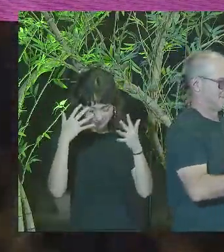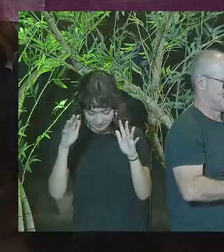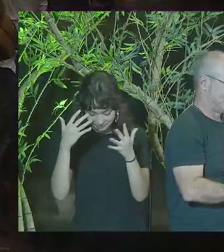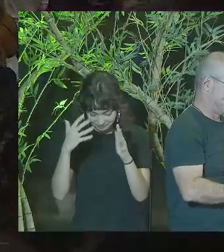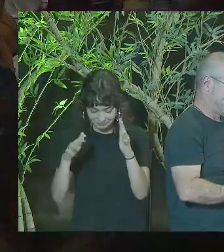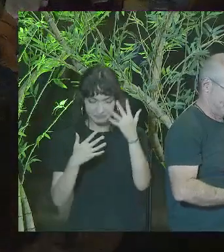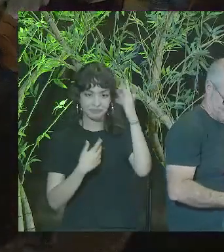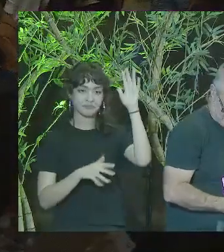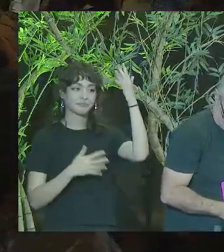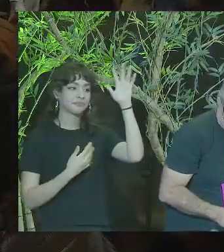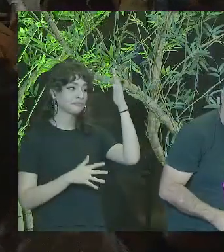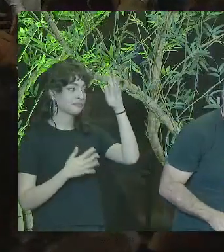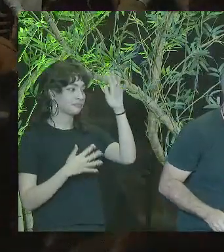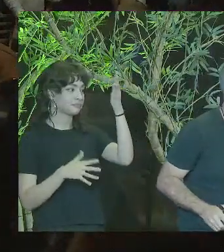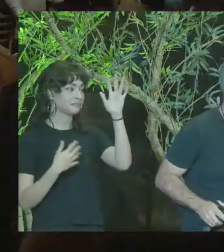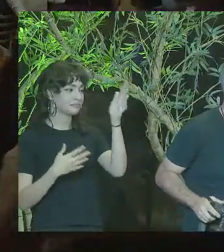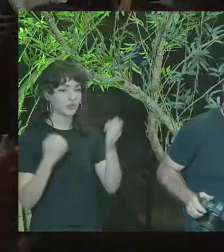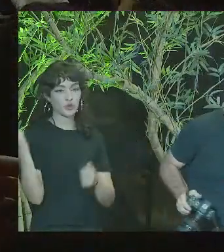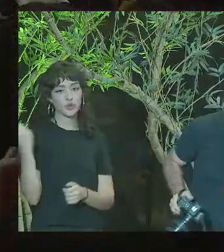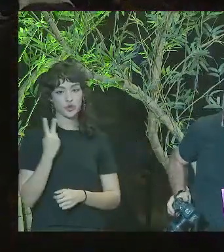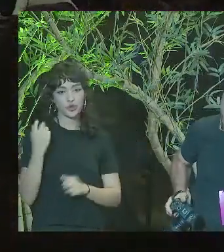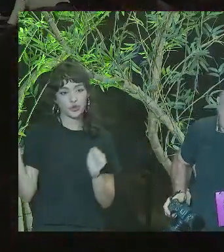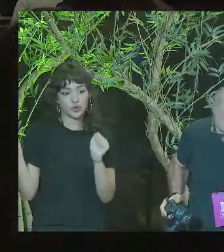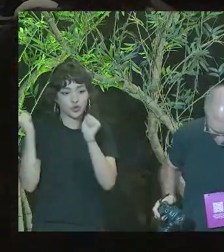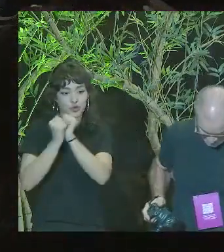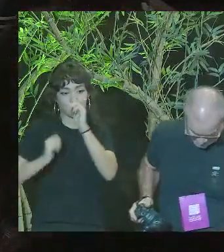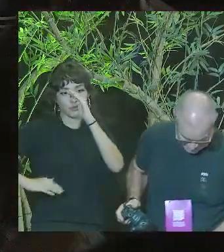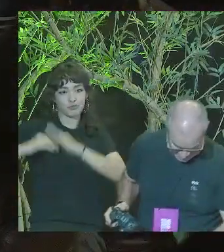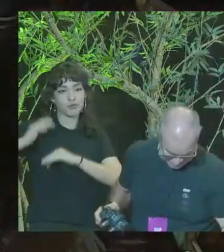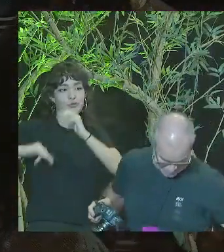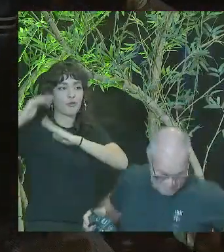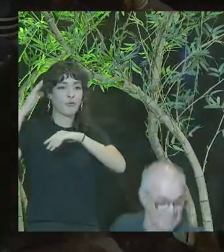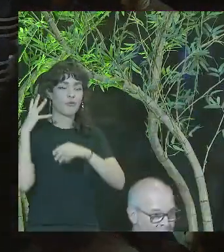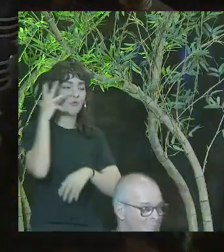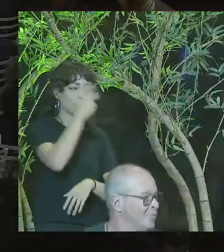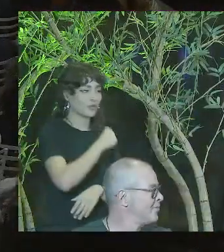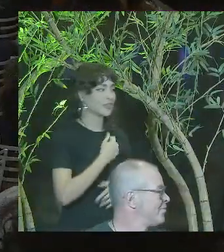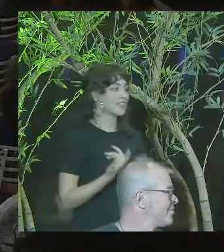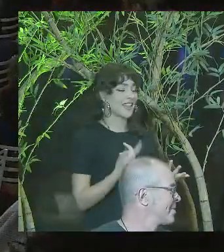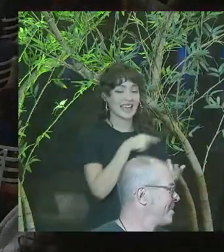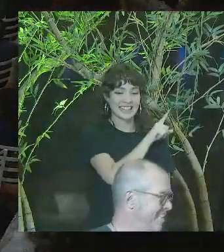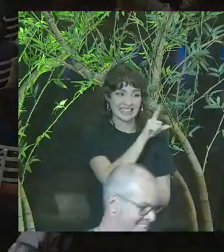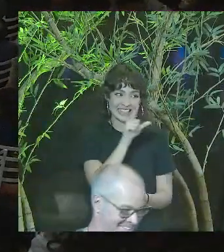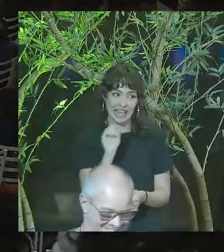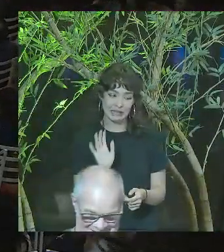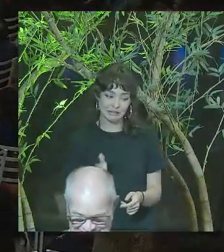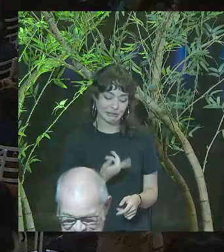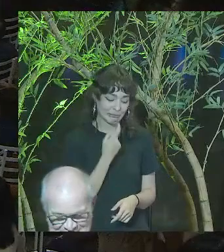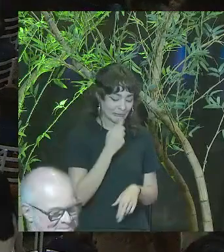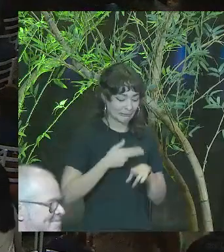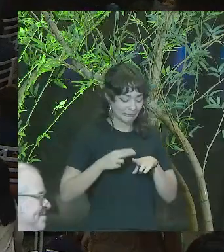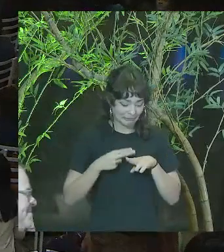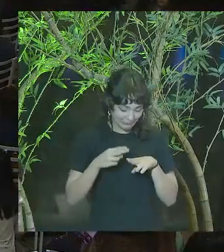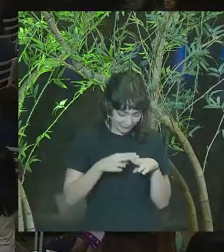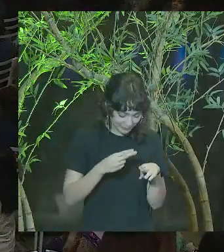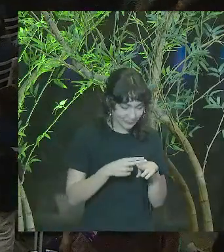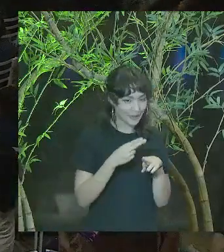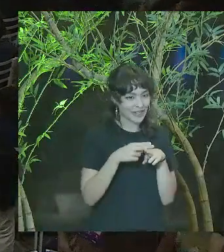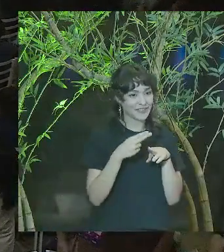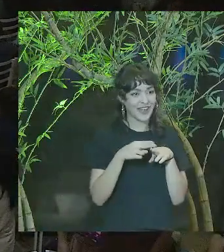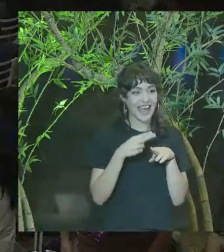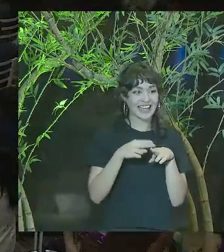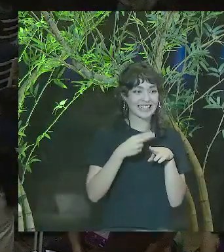Obrigada. Vamos junto construindo essas coisas aí bonitas, né? Vai saindo como quem não quer nada. Vou saindo. Vai,